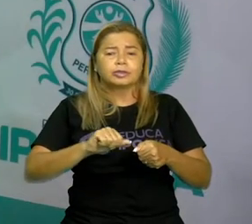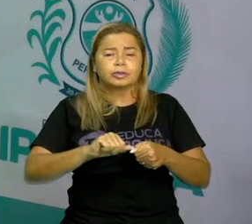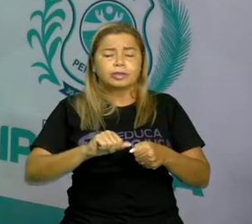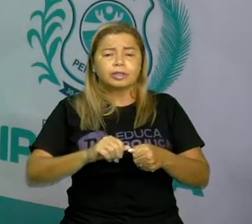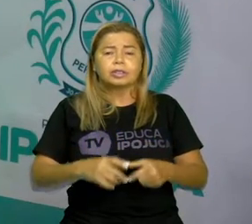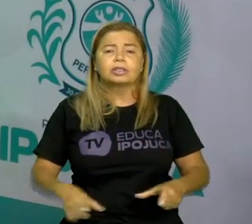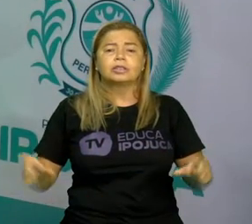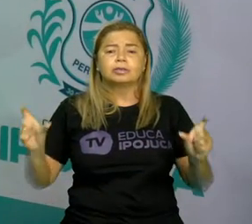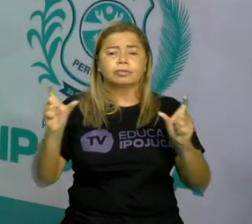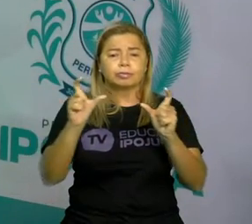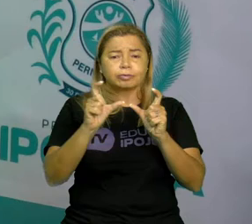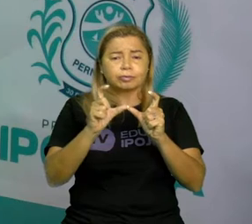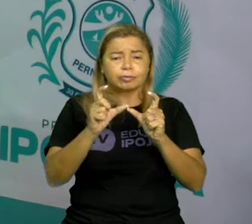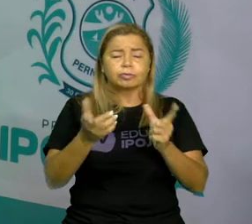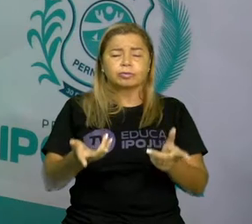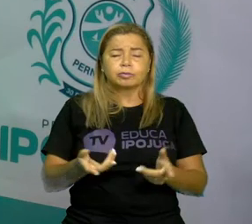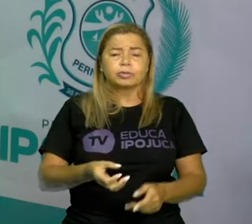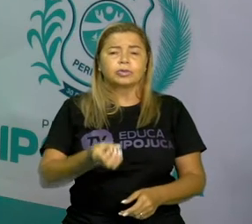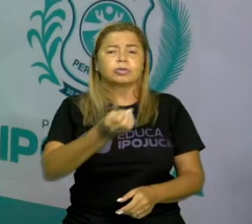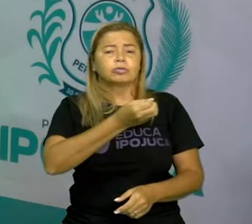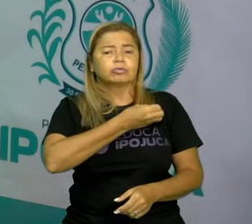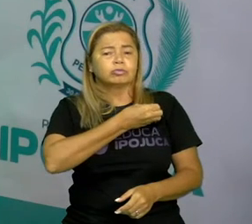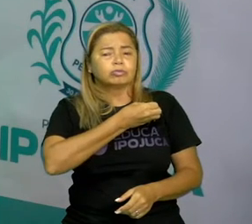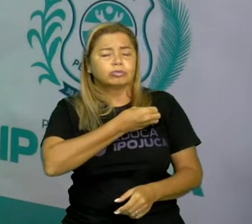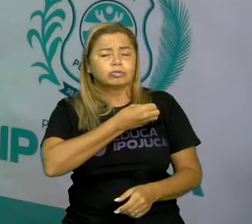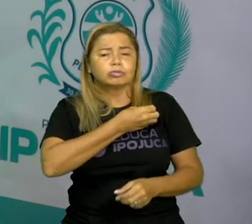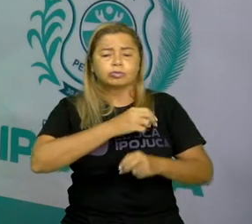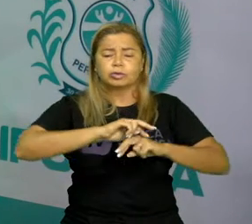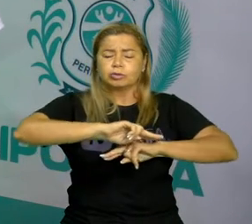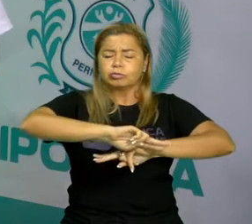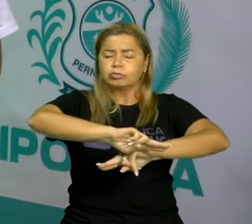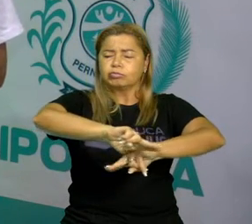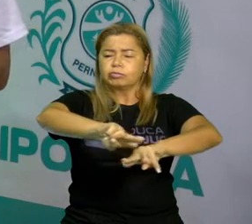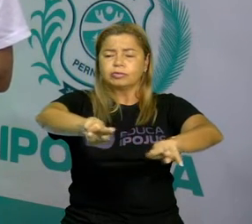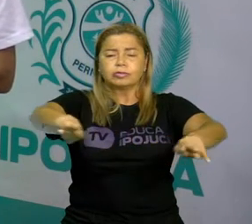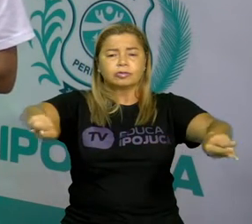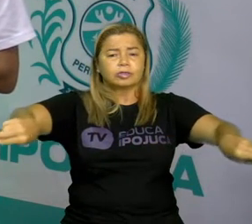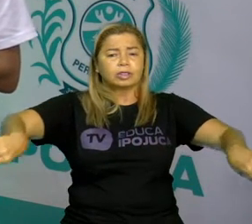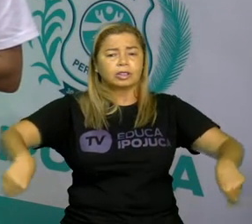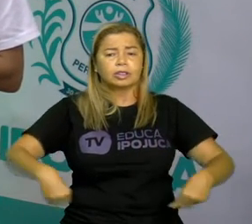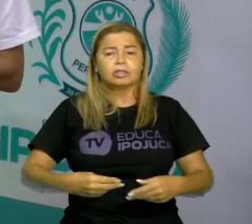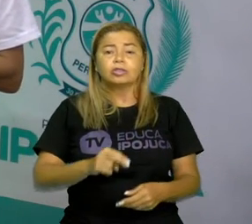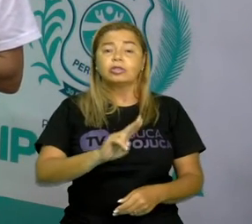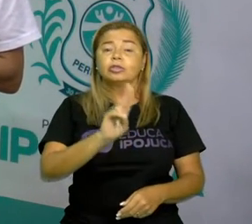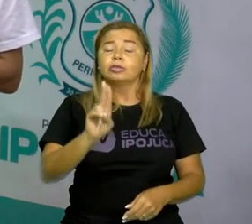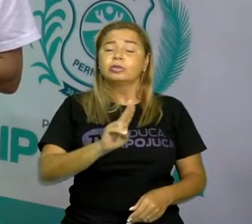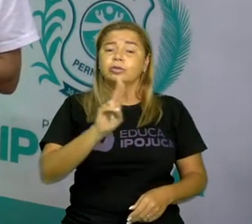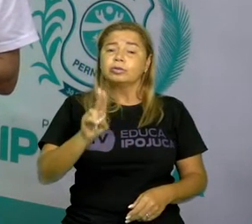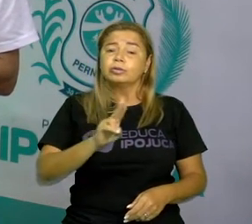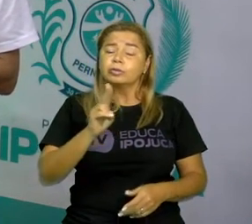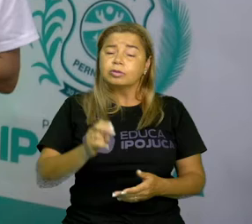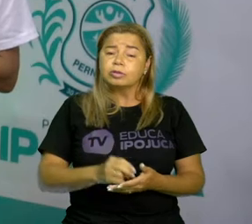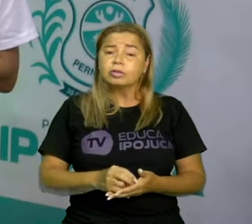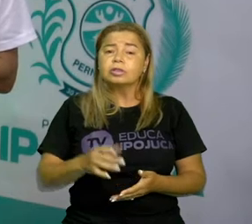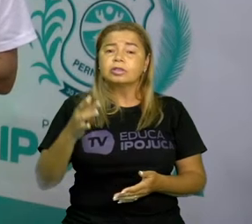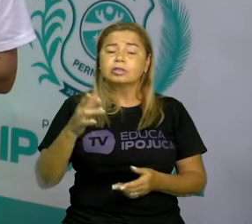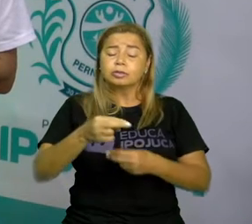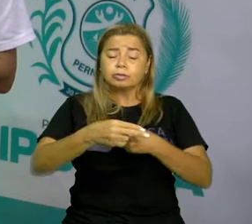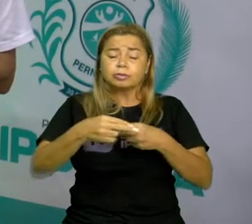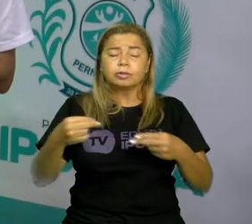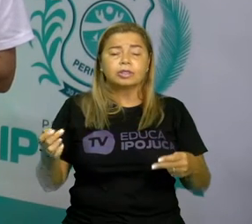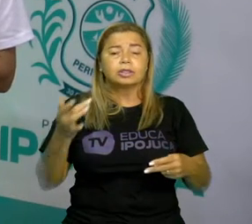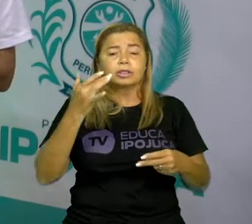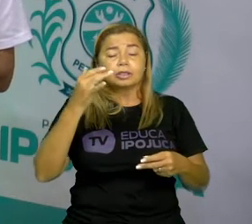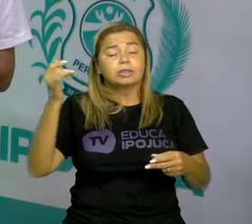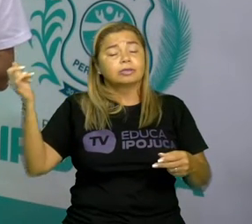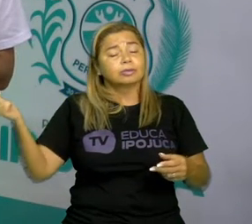compor diferentes números usando o material dourado. E aprender a contar, porque você pode contar de